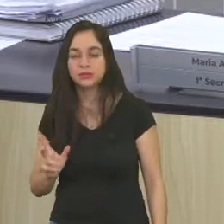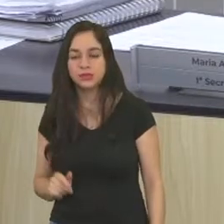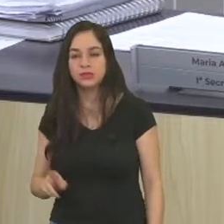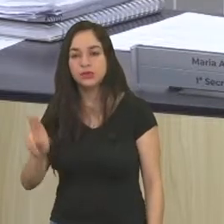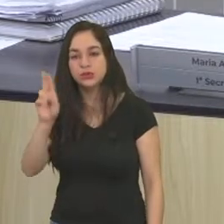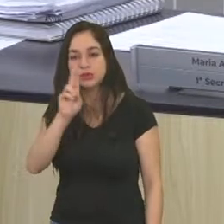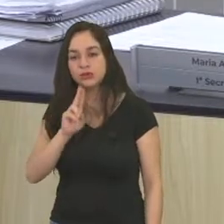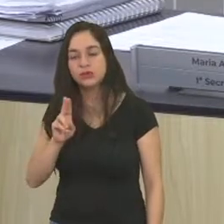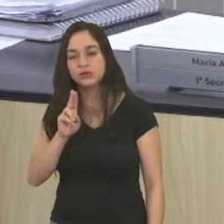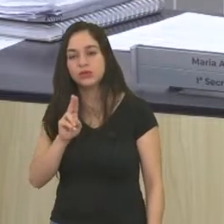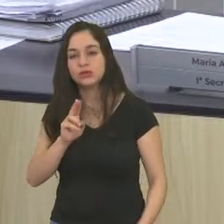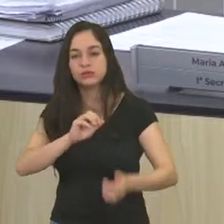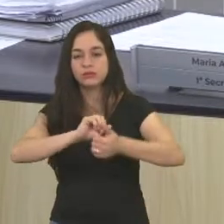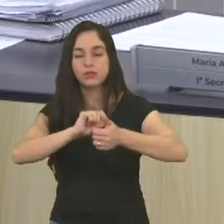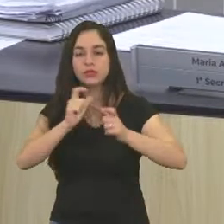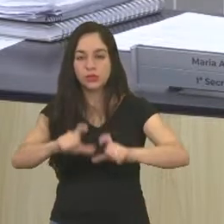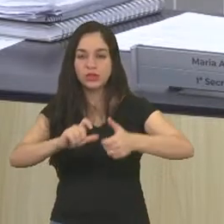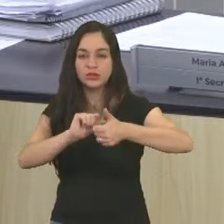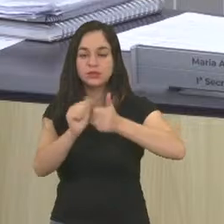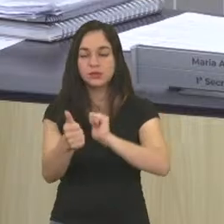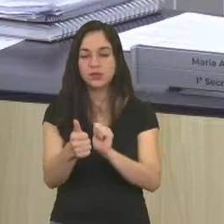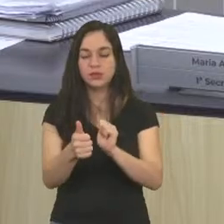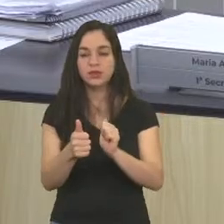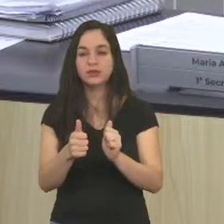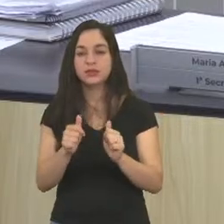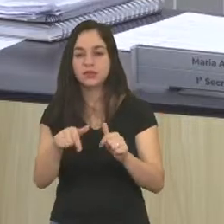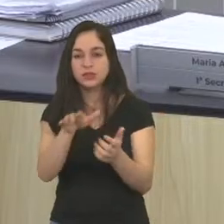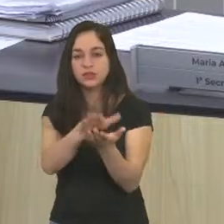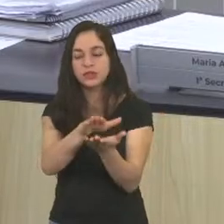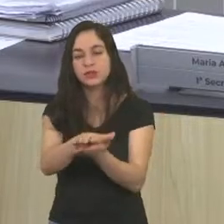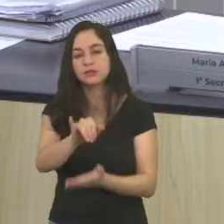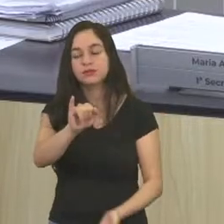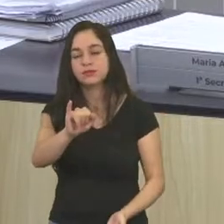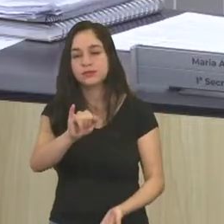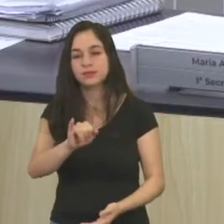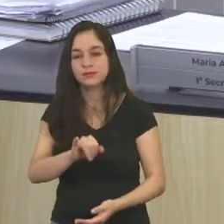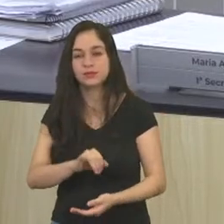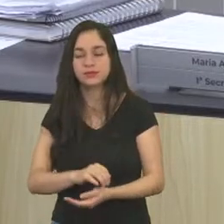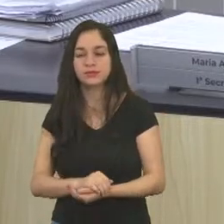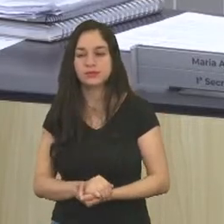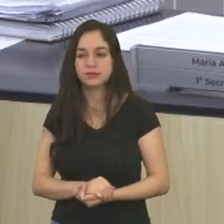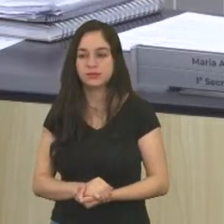no município de Jacareí e dá outras providências.